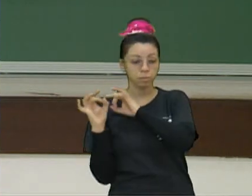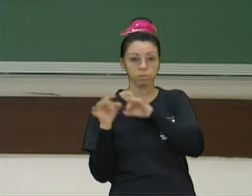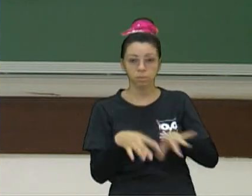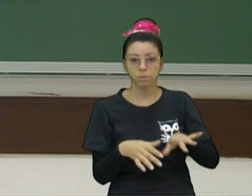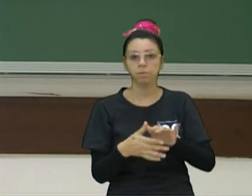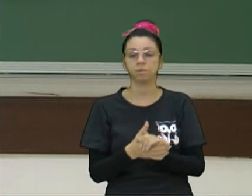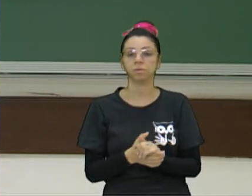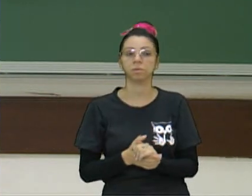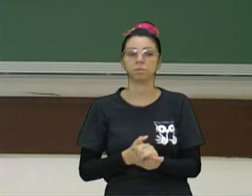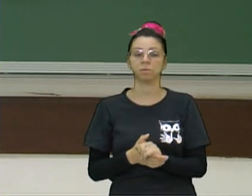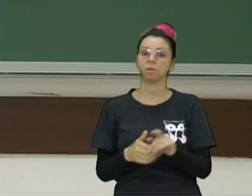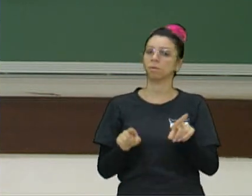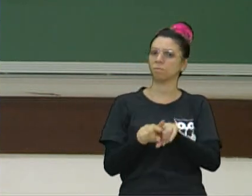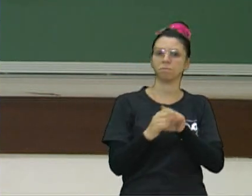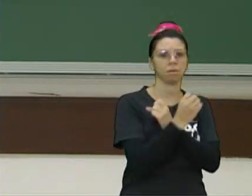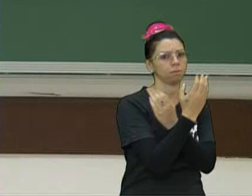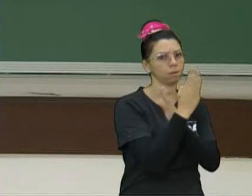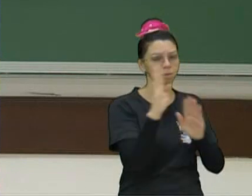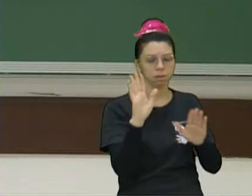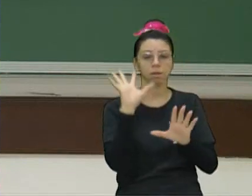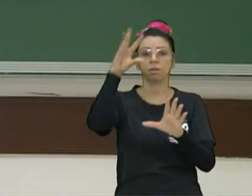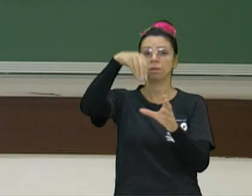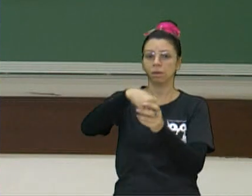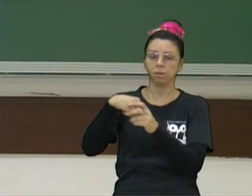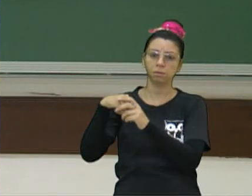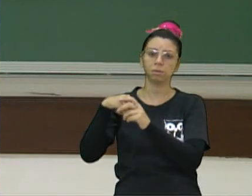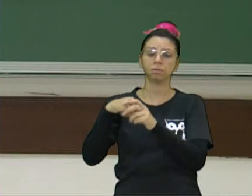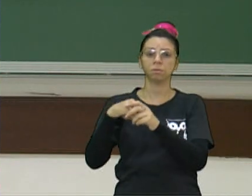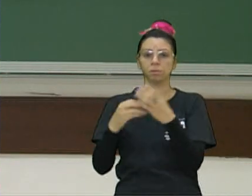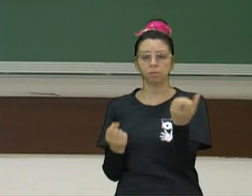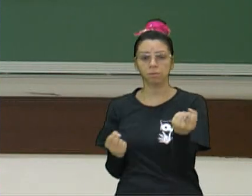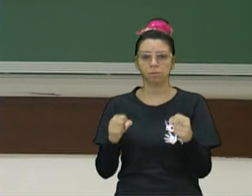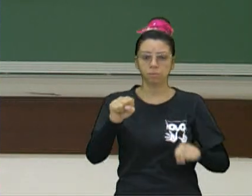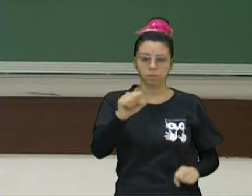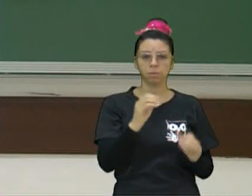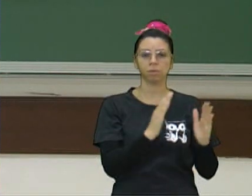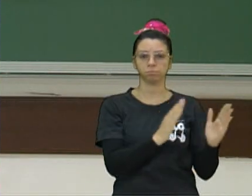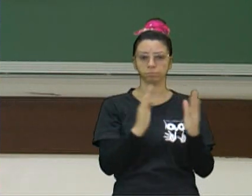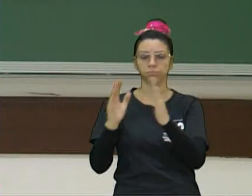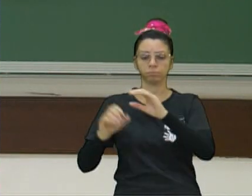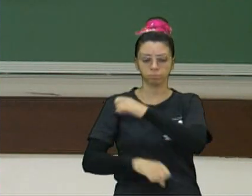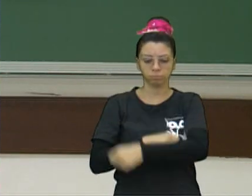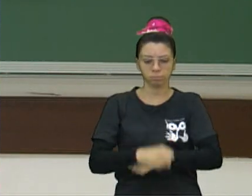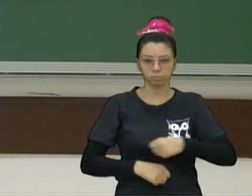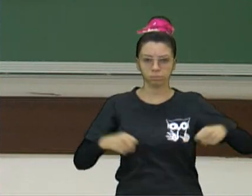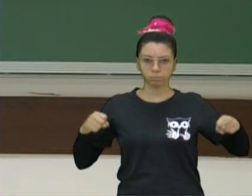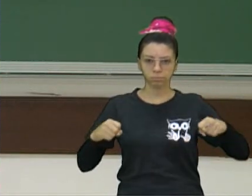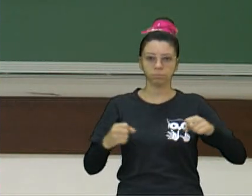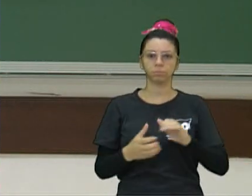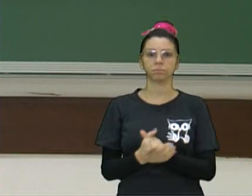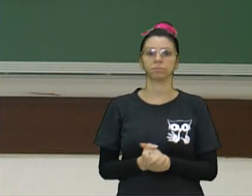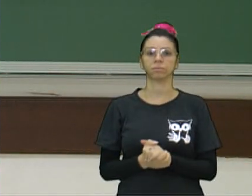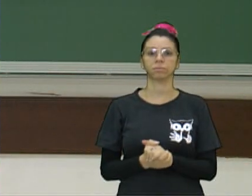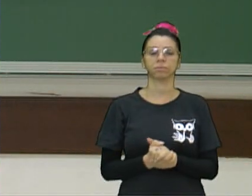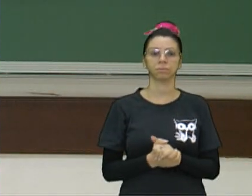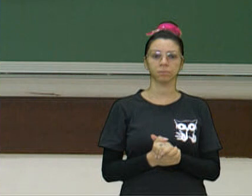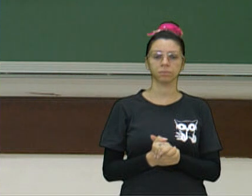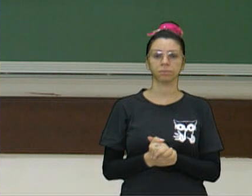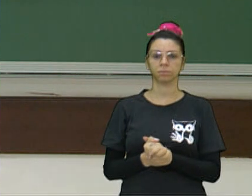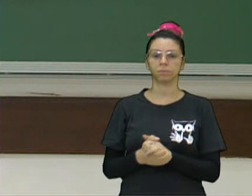de judô, do karatê, né? Então dentro do taekwondo também existem graduações, existe faixa. Já nós vamos estar vendo quais são essas